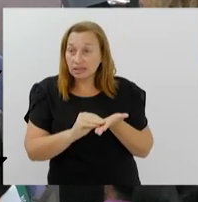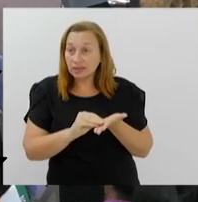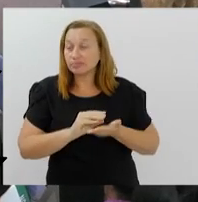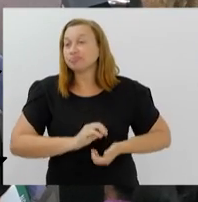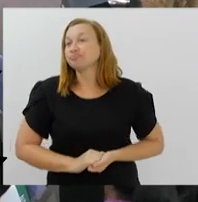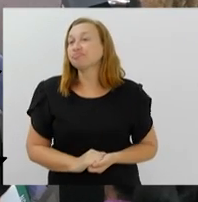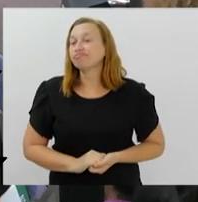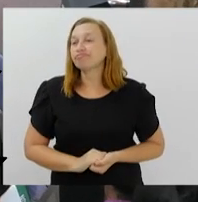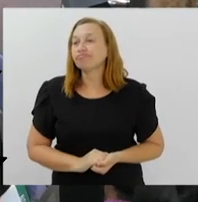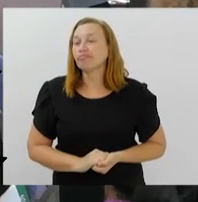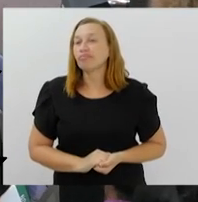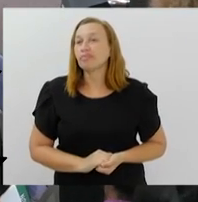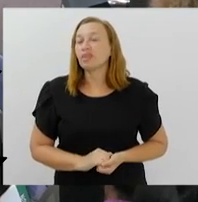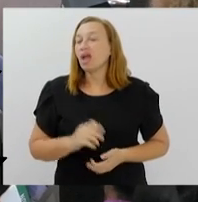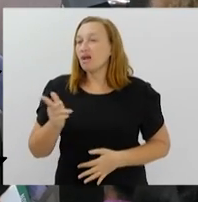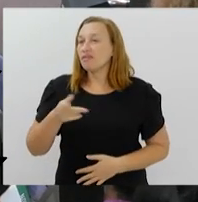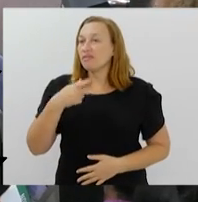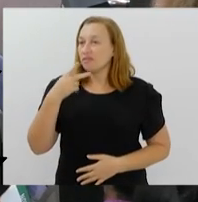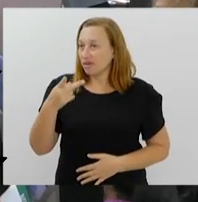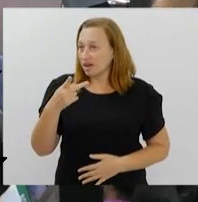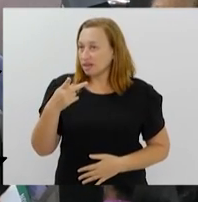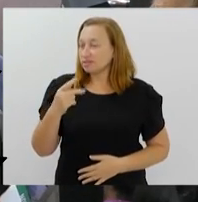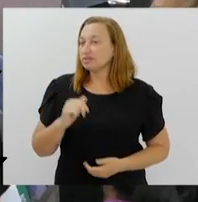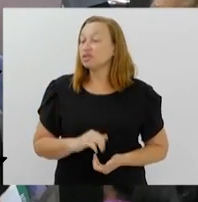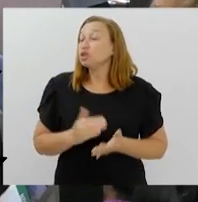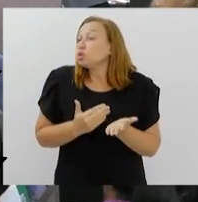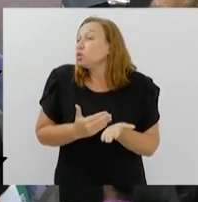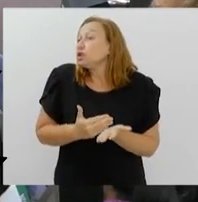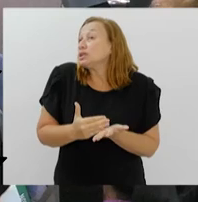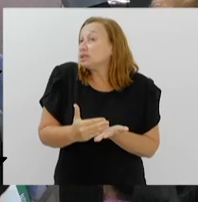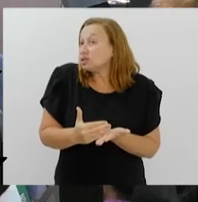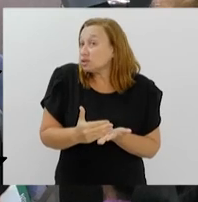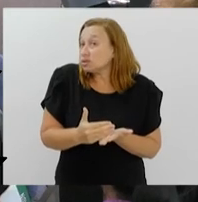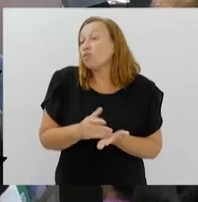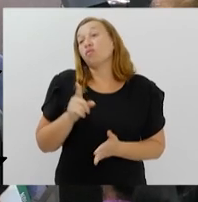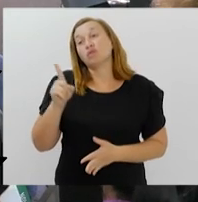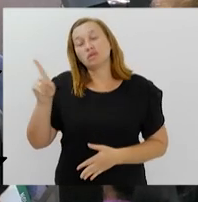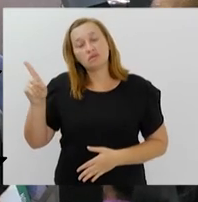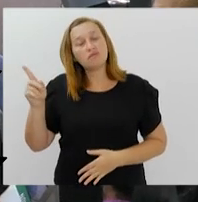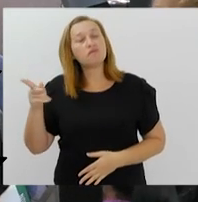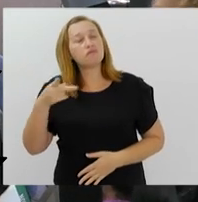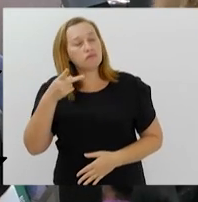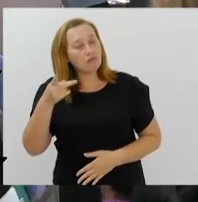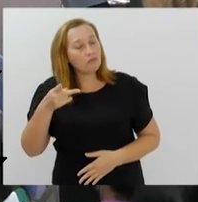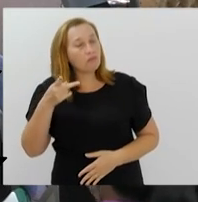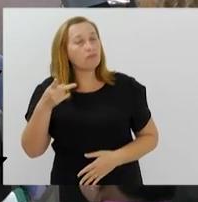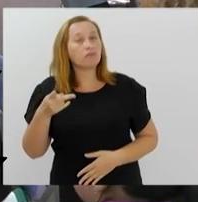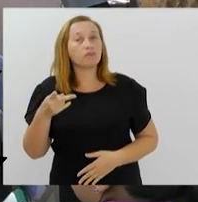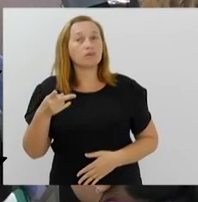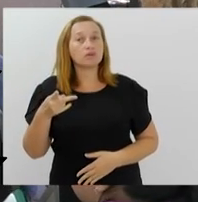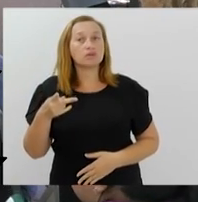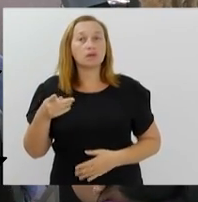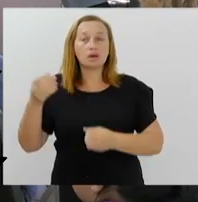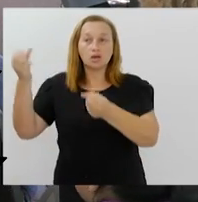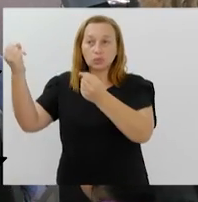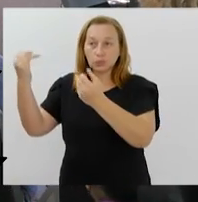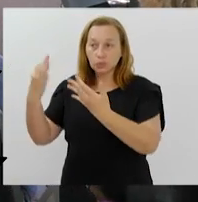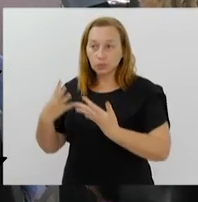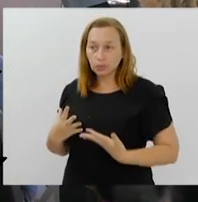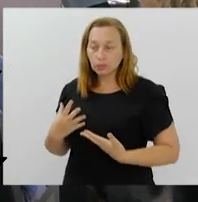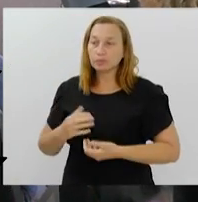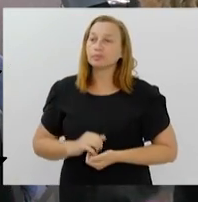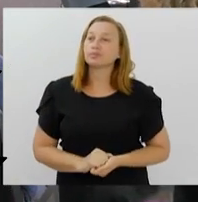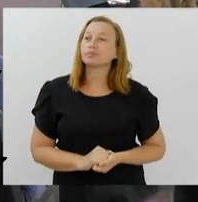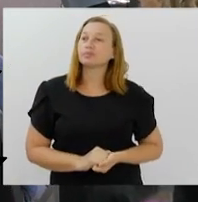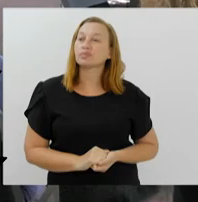e esta fala não é que no início você colocou não é na sua exposição